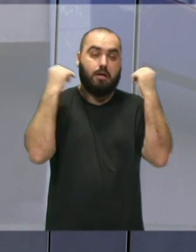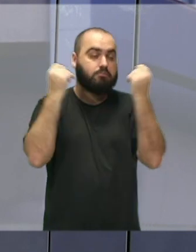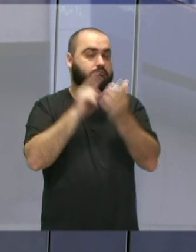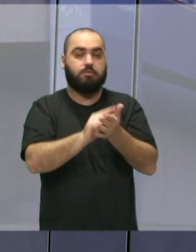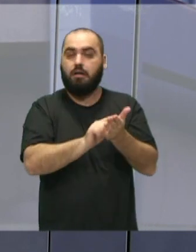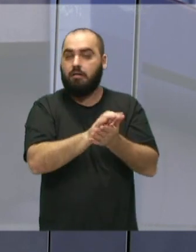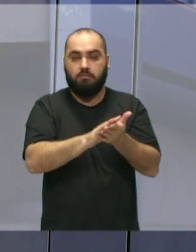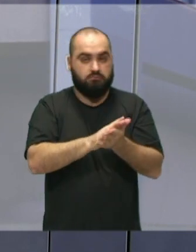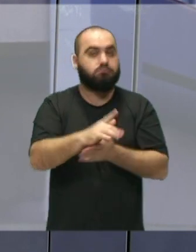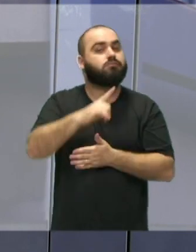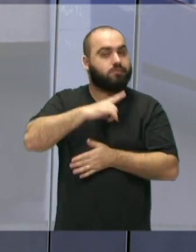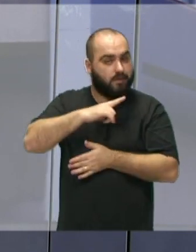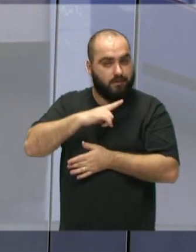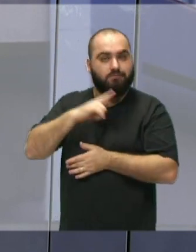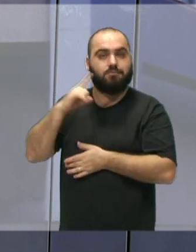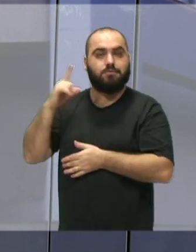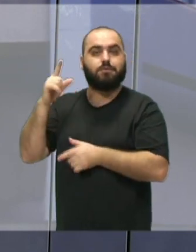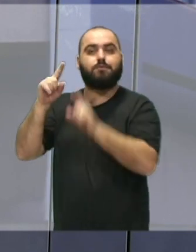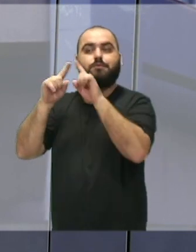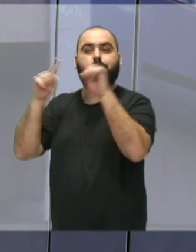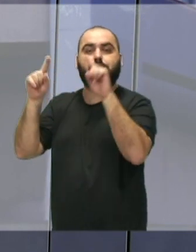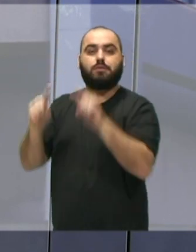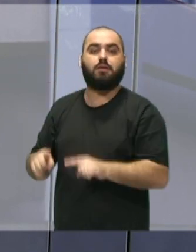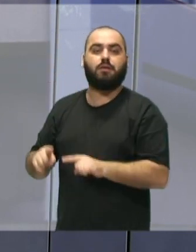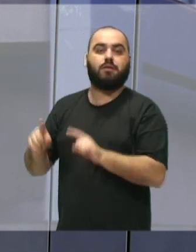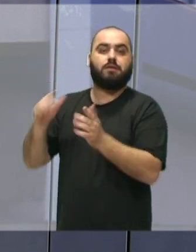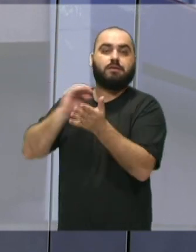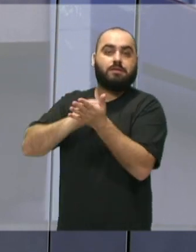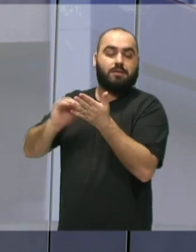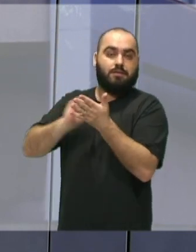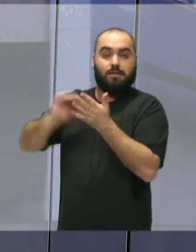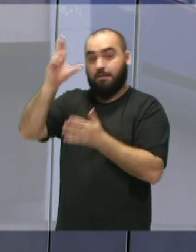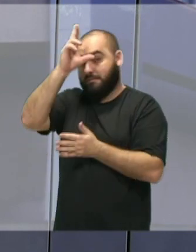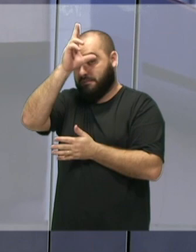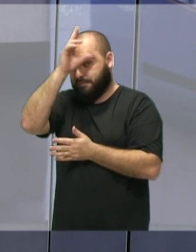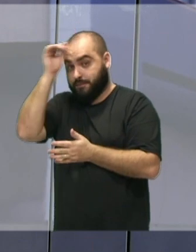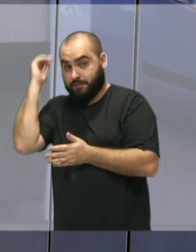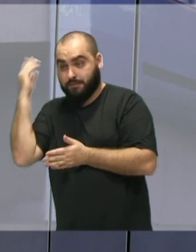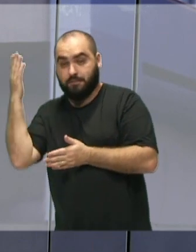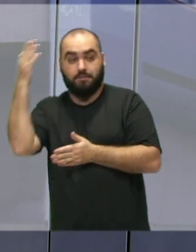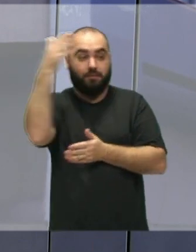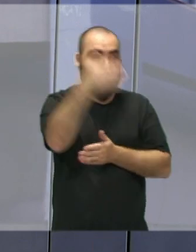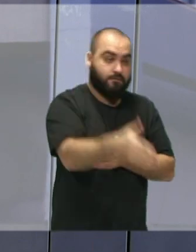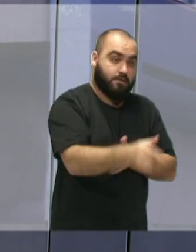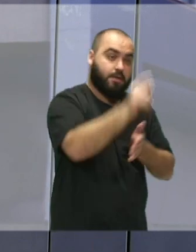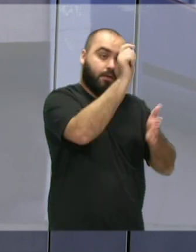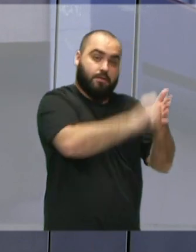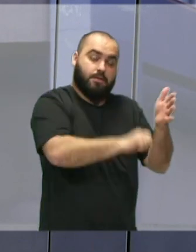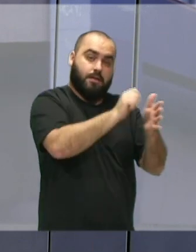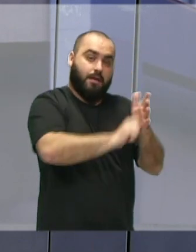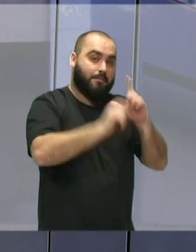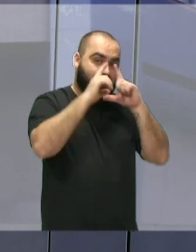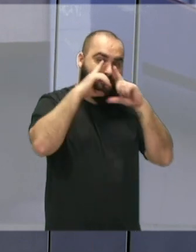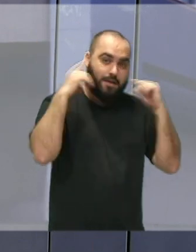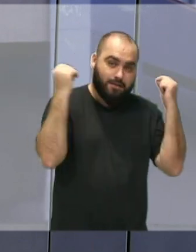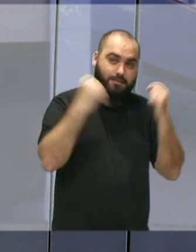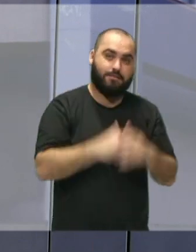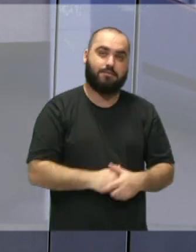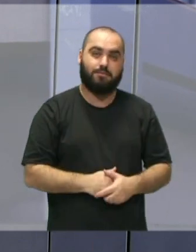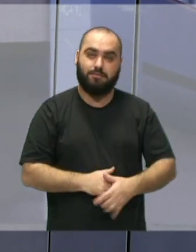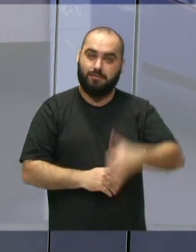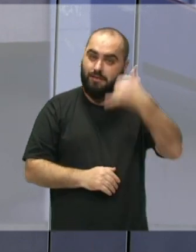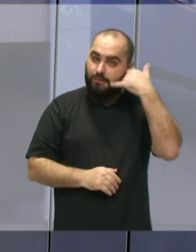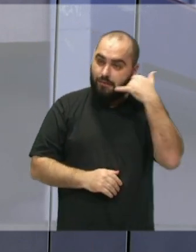vimos interferência de funcionários da Secretaria do Governo vindo receber máscara aqui. Nós vimos a impessoalidade por telefone.